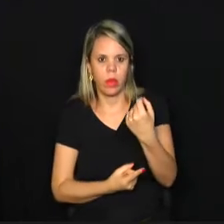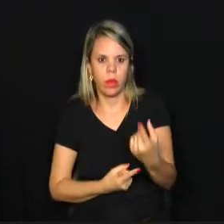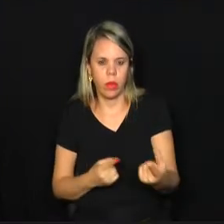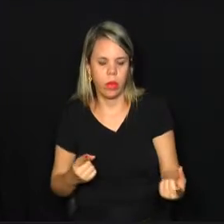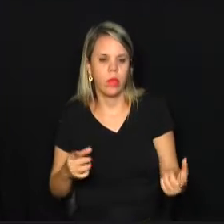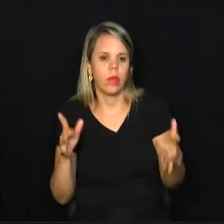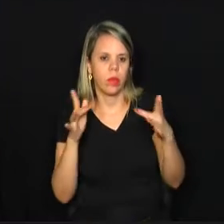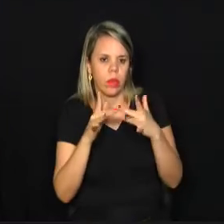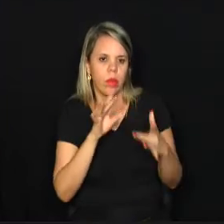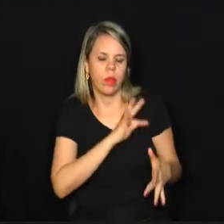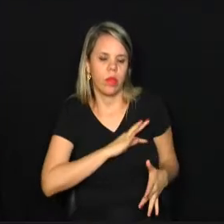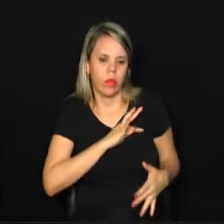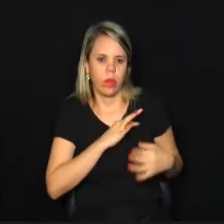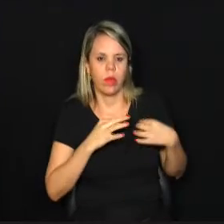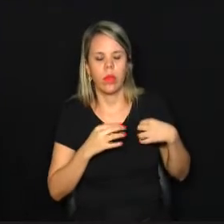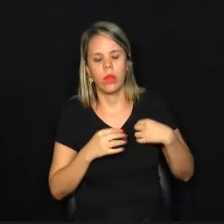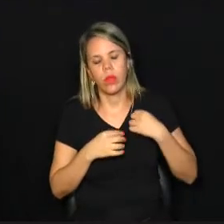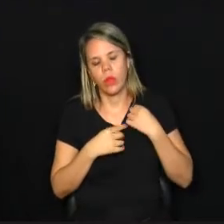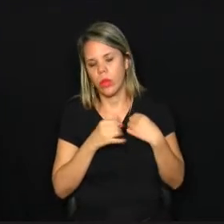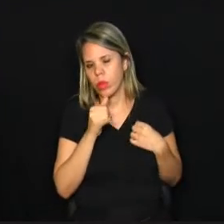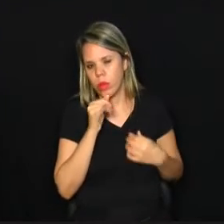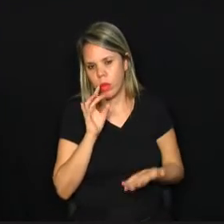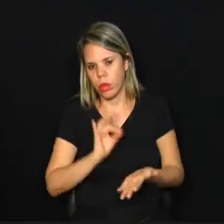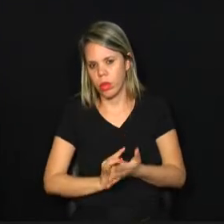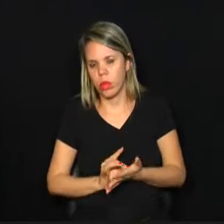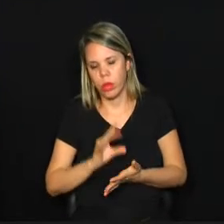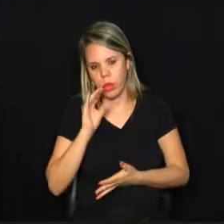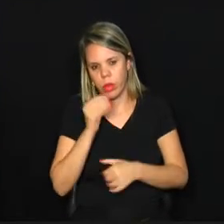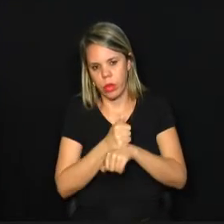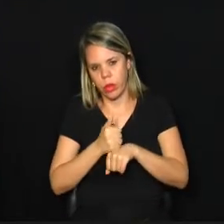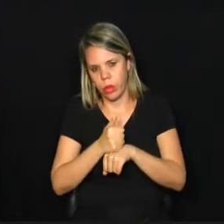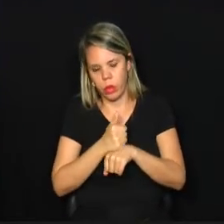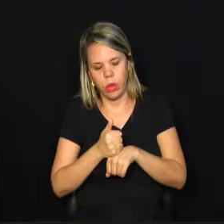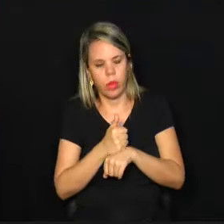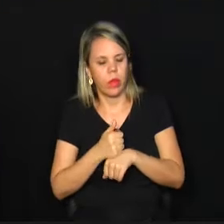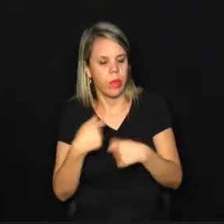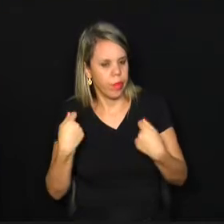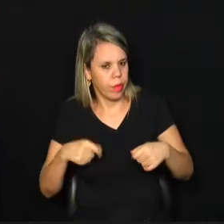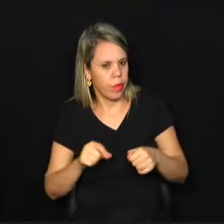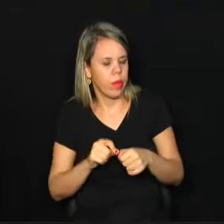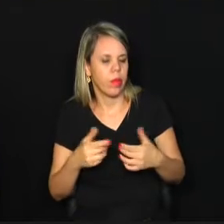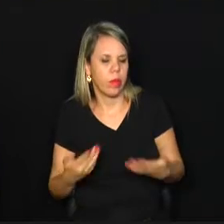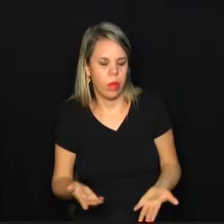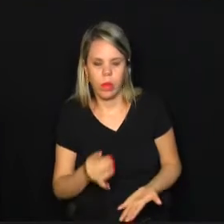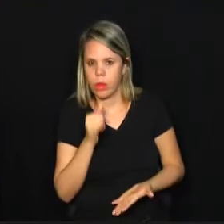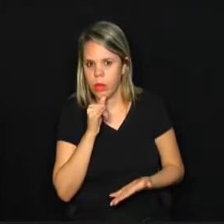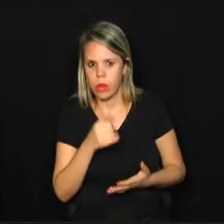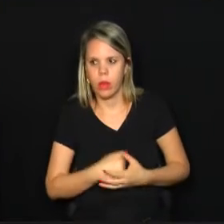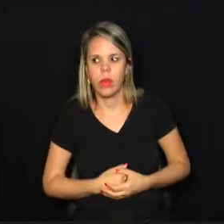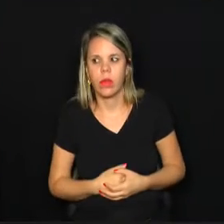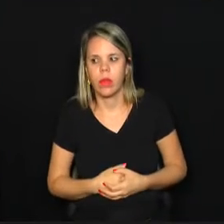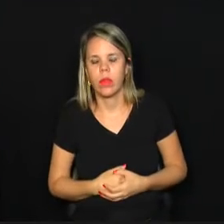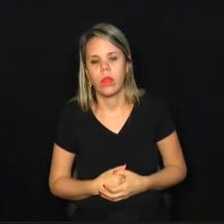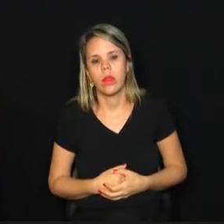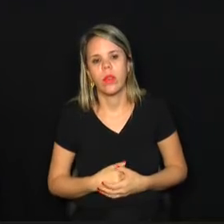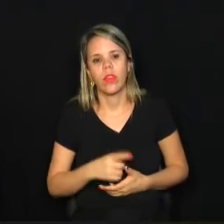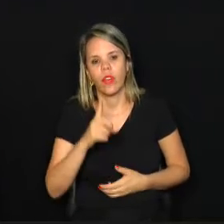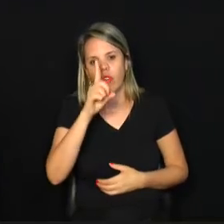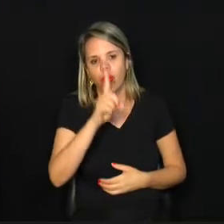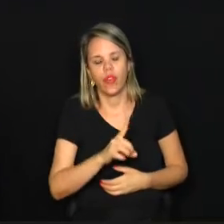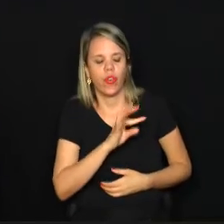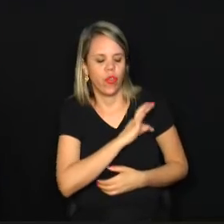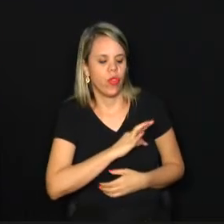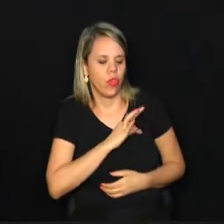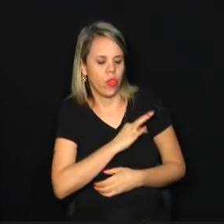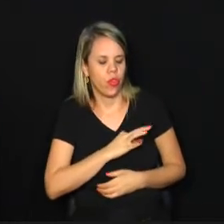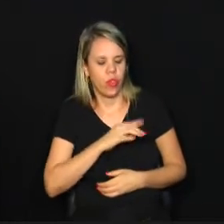vinculação técnica com o fato do servidor de carreira ter que exercer. A exemplo, diretor técnico do Hospital Mário